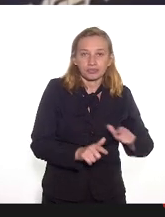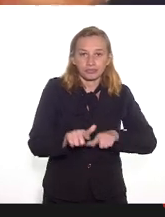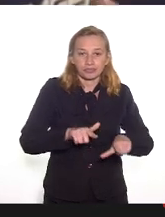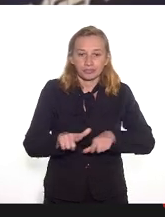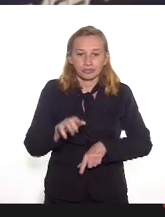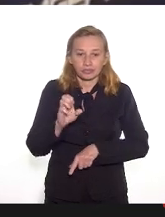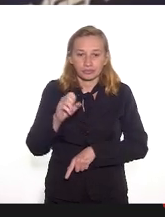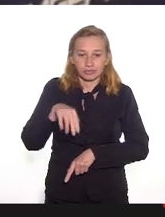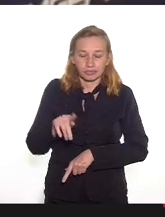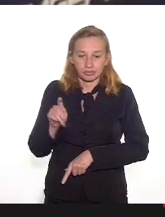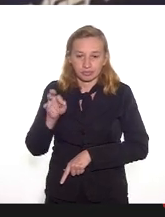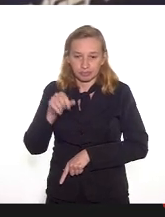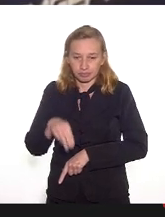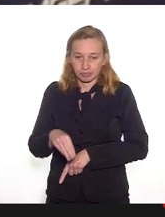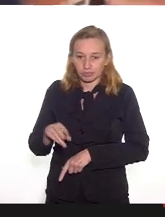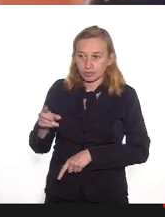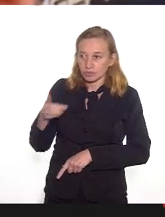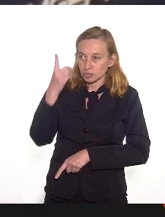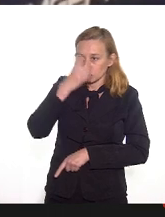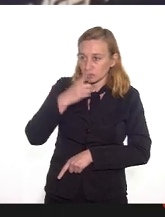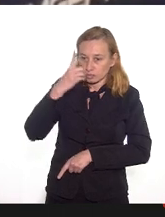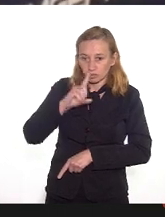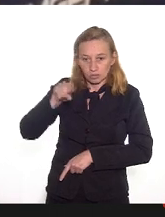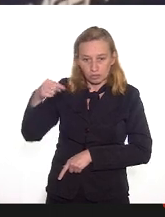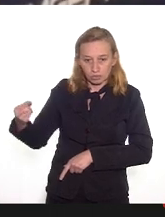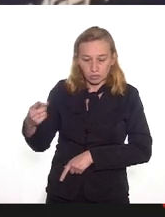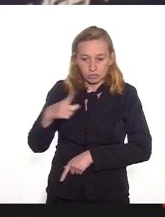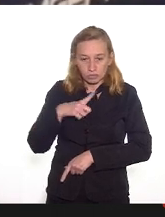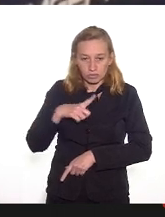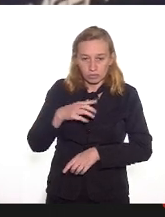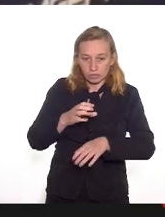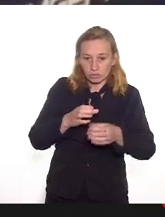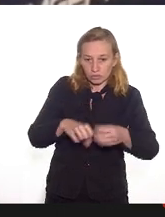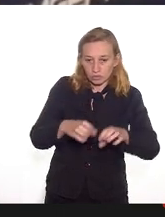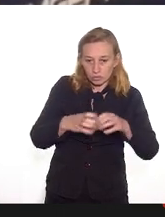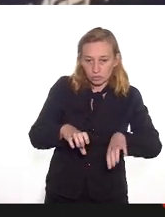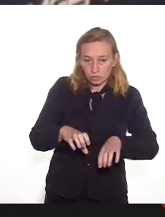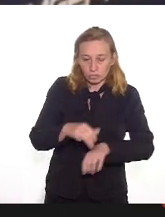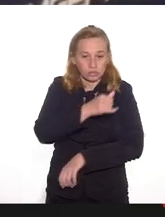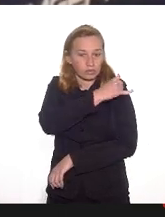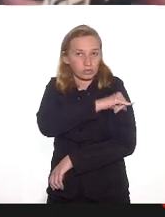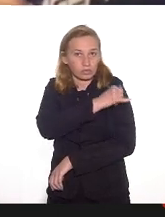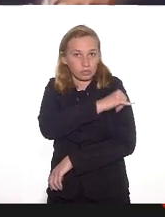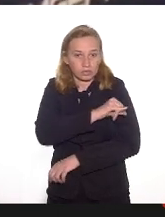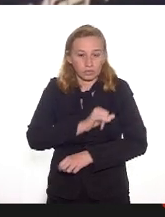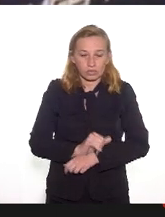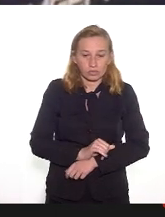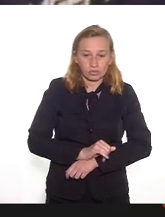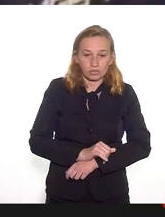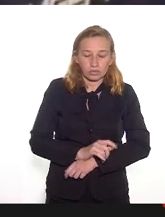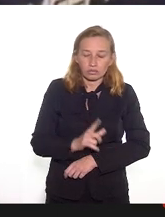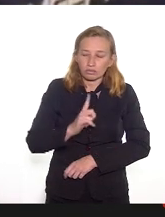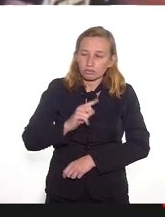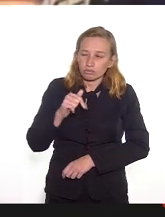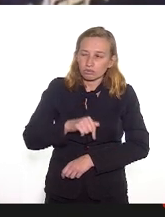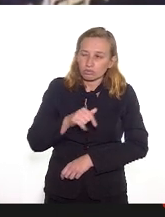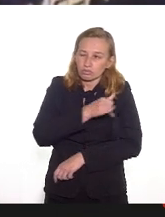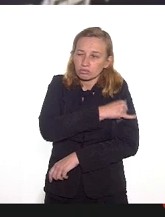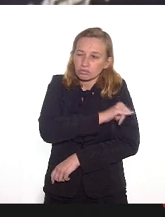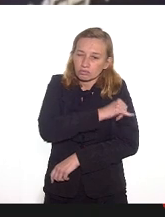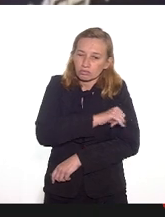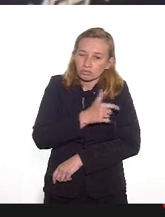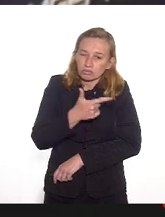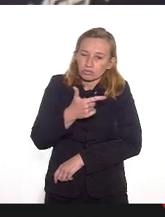Ingepron, no domingo que vem, fará um concurso no Rio de Janeiro. Nós temos aqui no Rio de Janeiro cerca